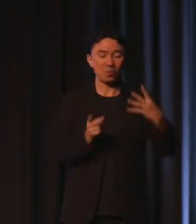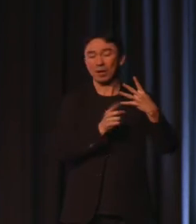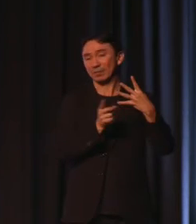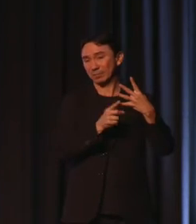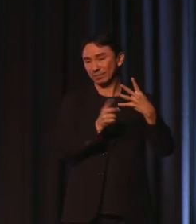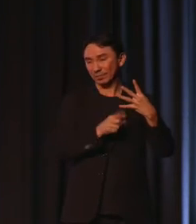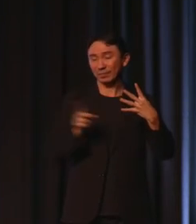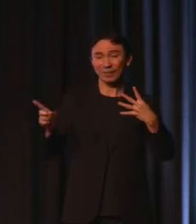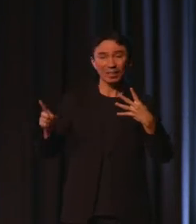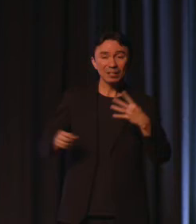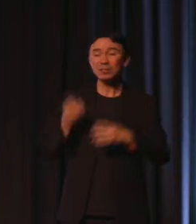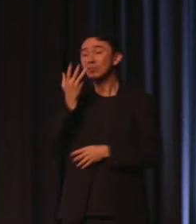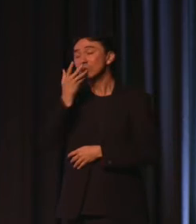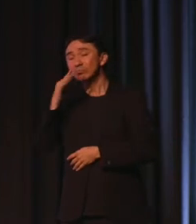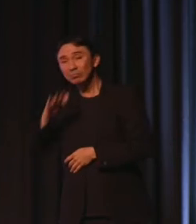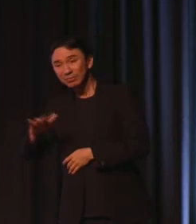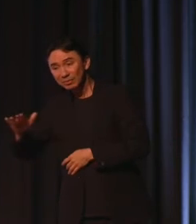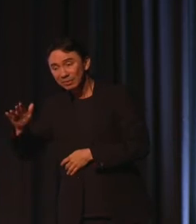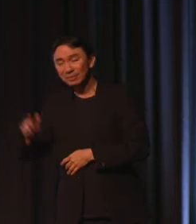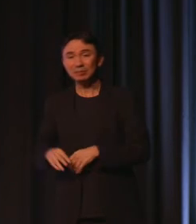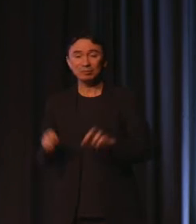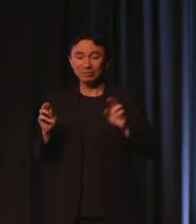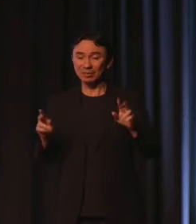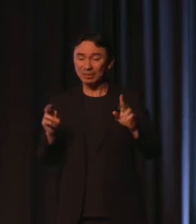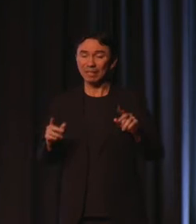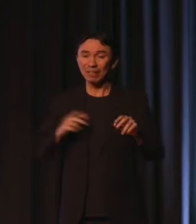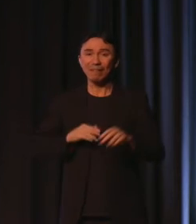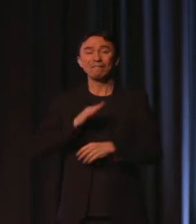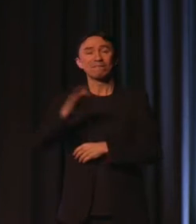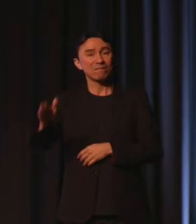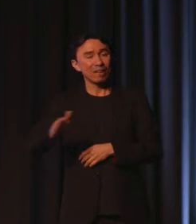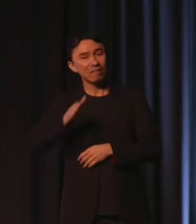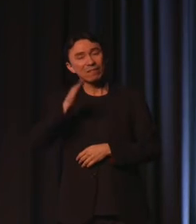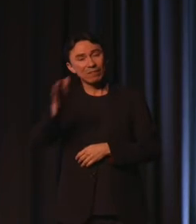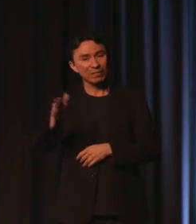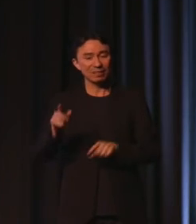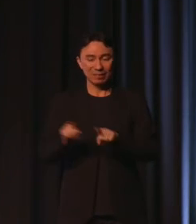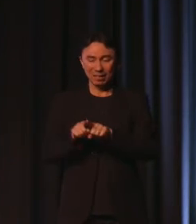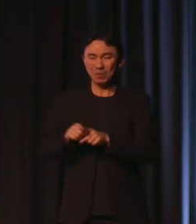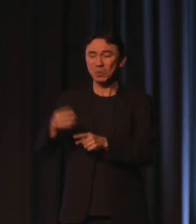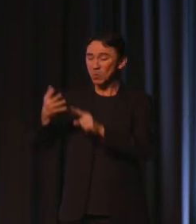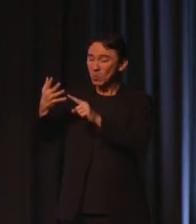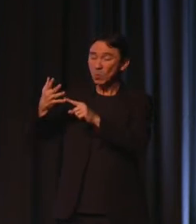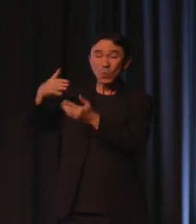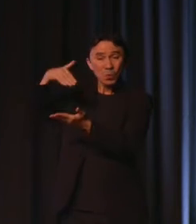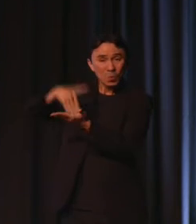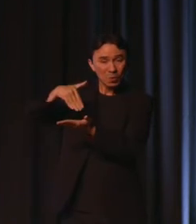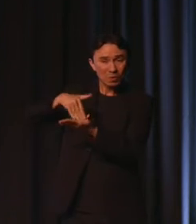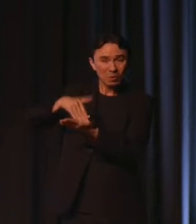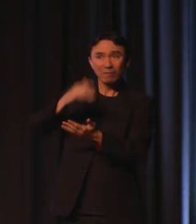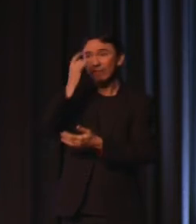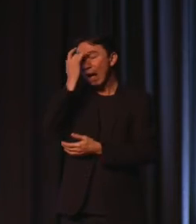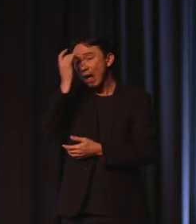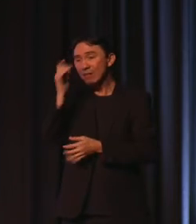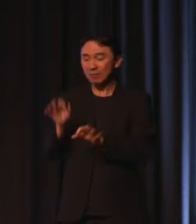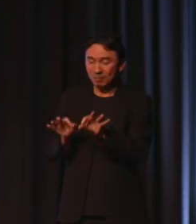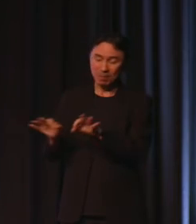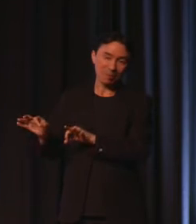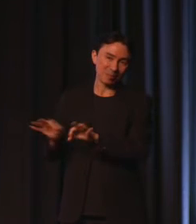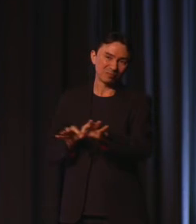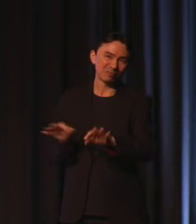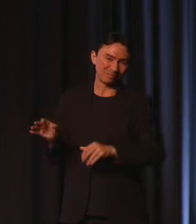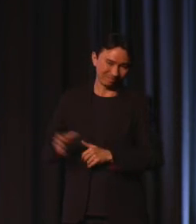a quantidade de vezes que vai, e a facilidade de preparo passa a ser o último ali, né? E aí a gente foi